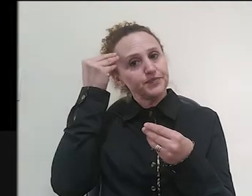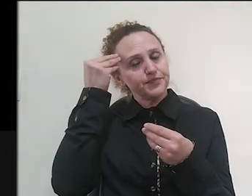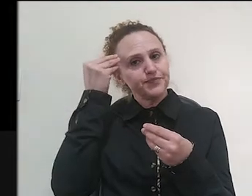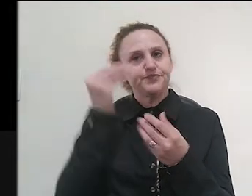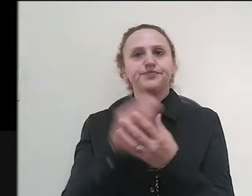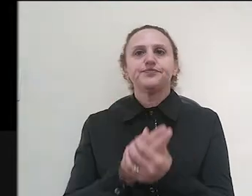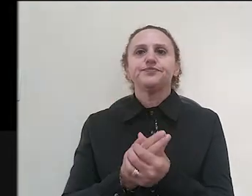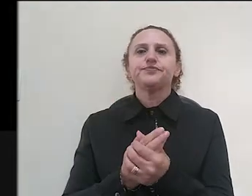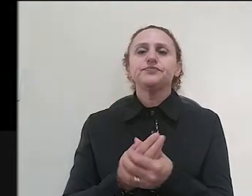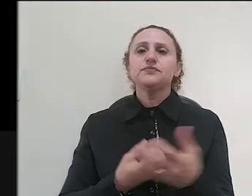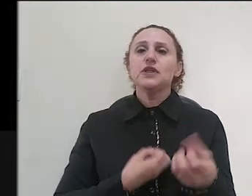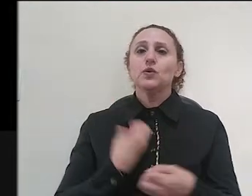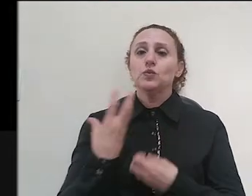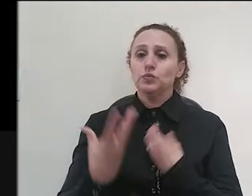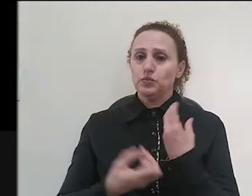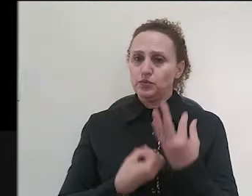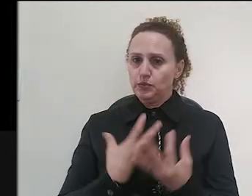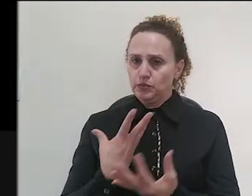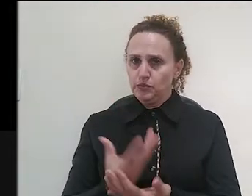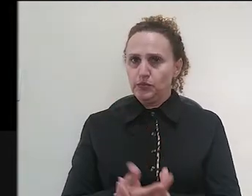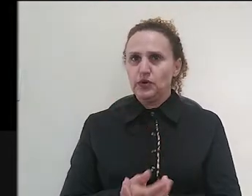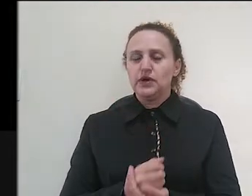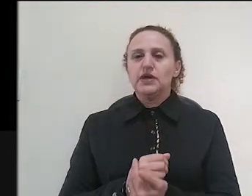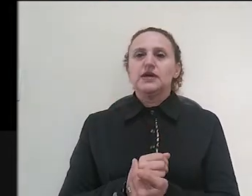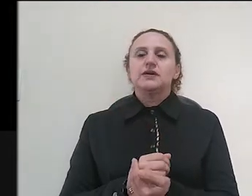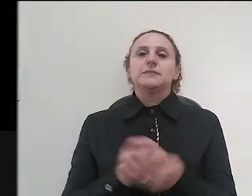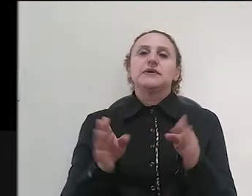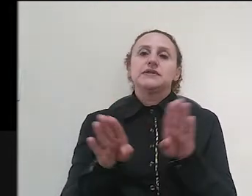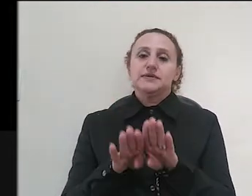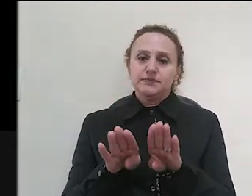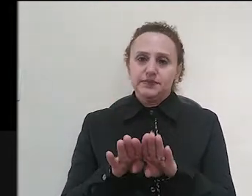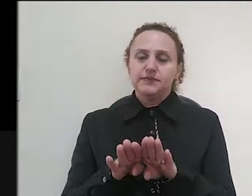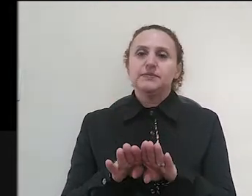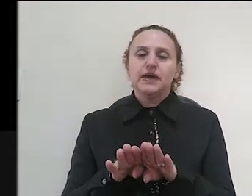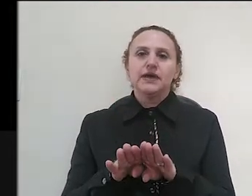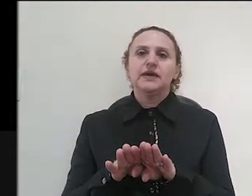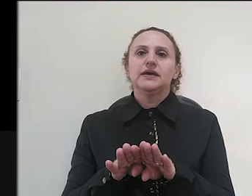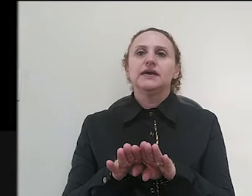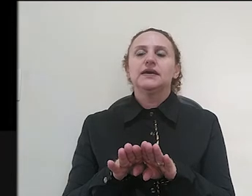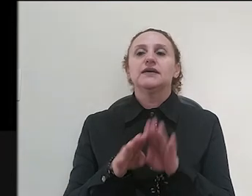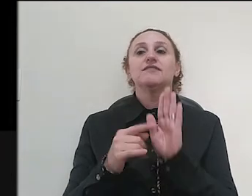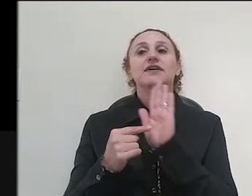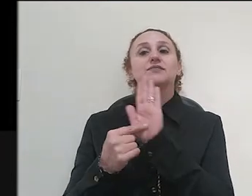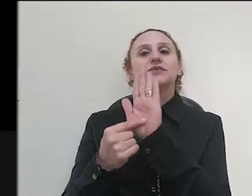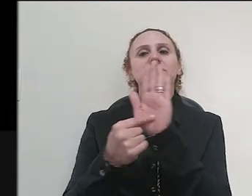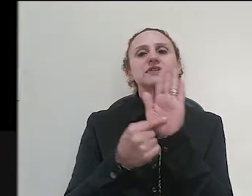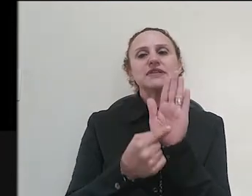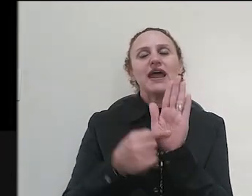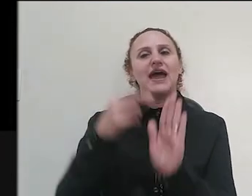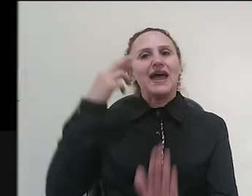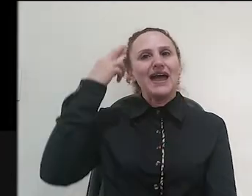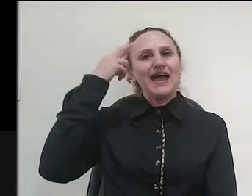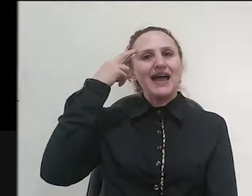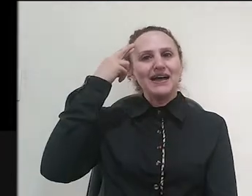Um poema que se pode destacar aqui, que vai colocar esse predomínio da razão, né, essa tentativa de